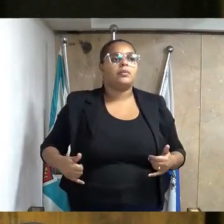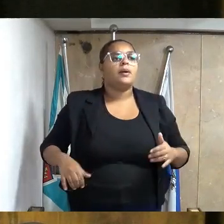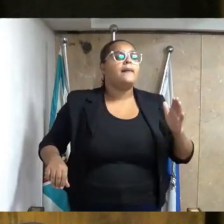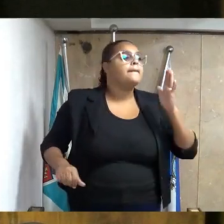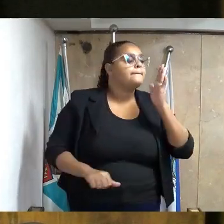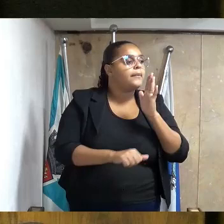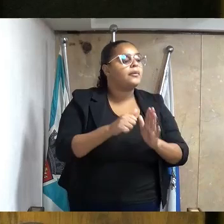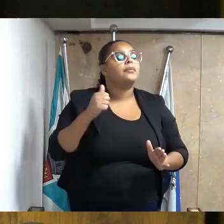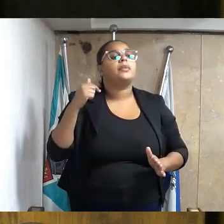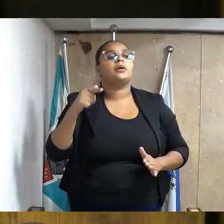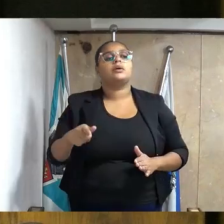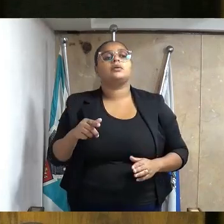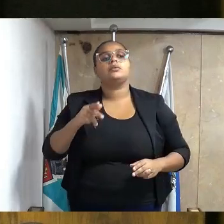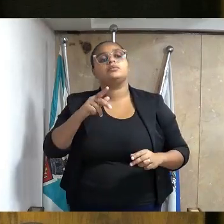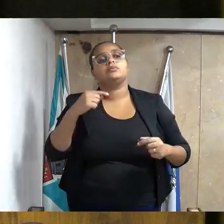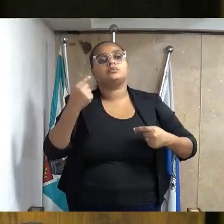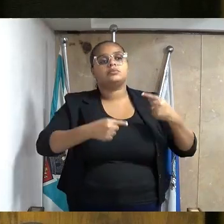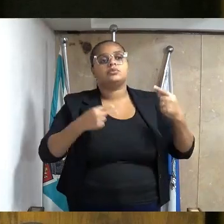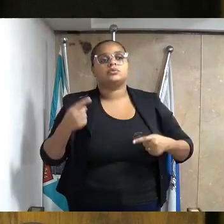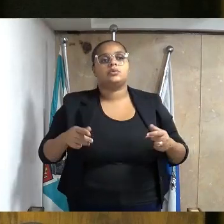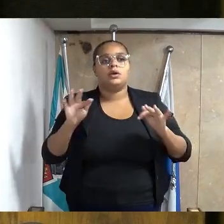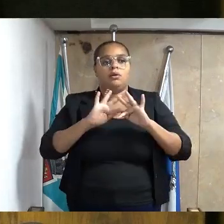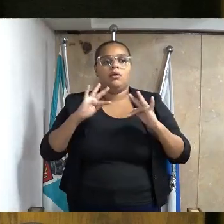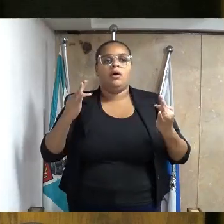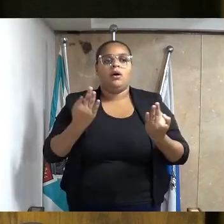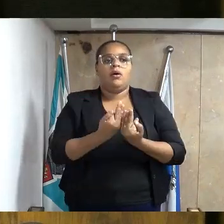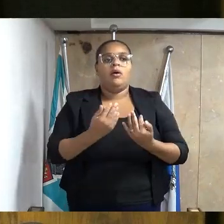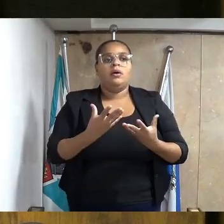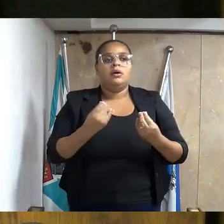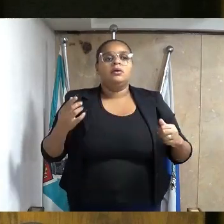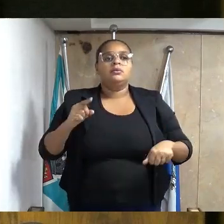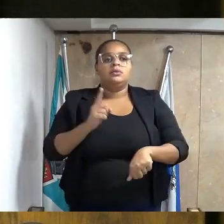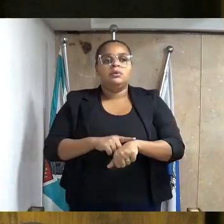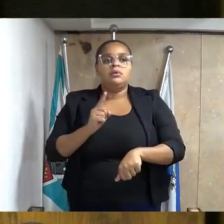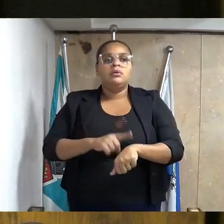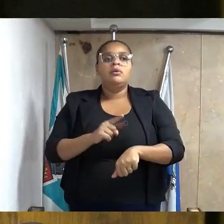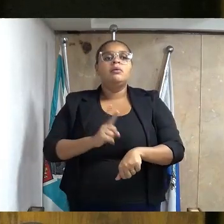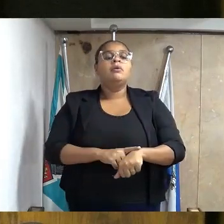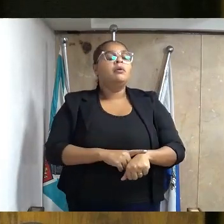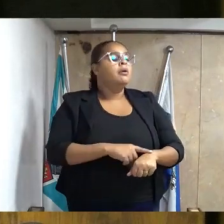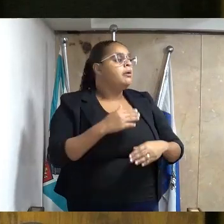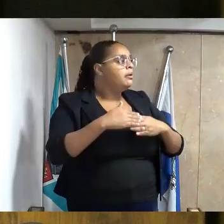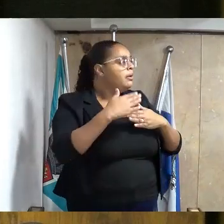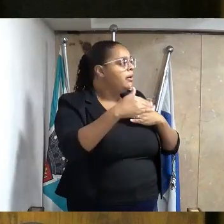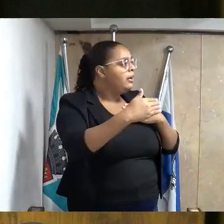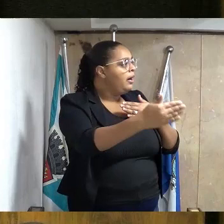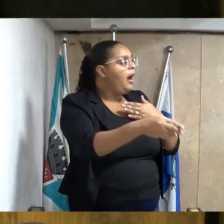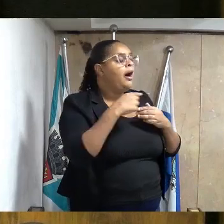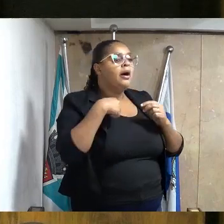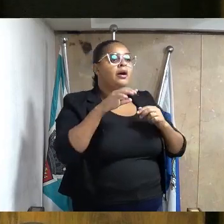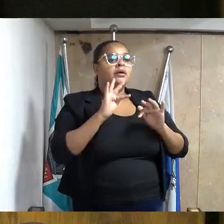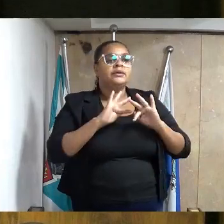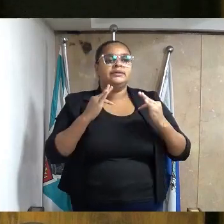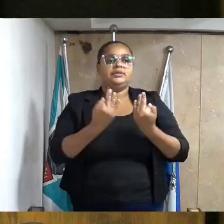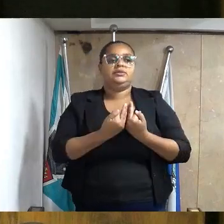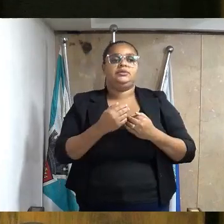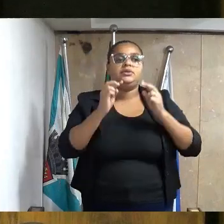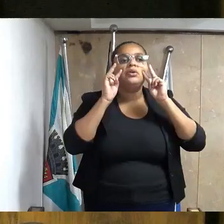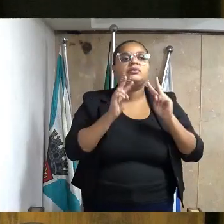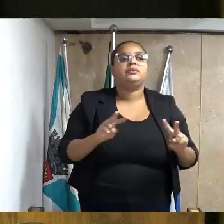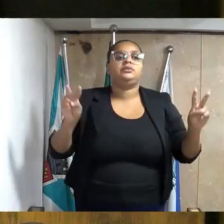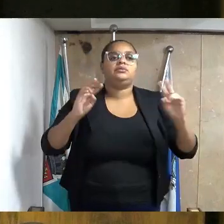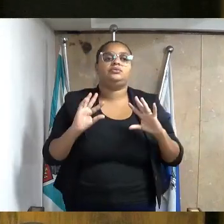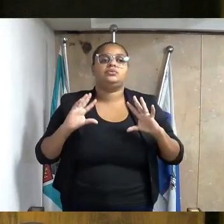da família, mas com o tempo, passado o tempo, a minha família viu várias